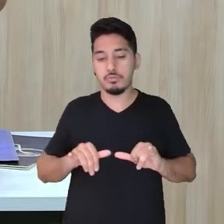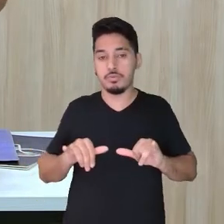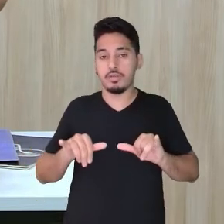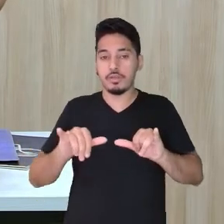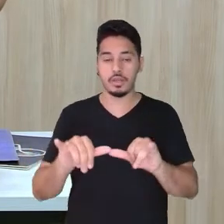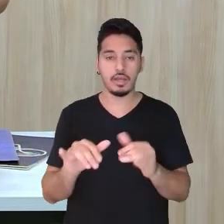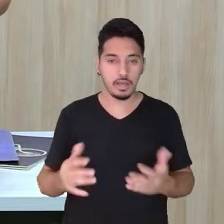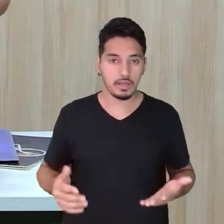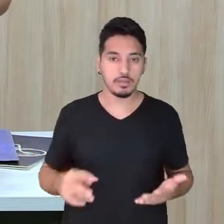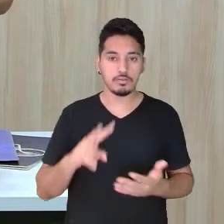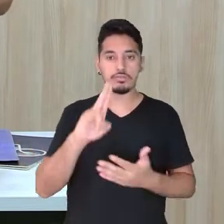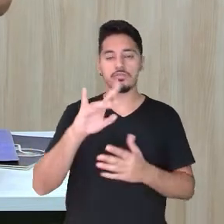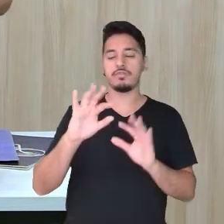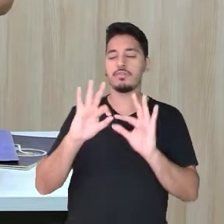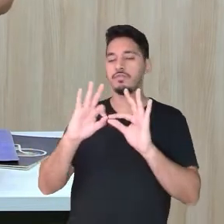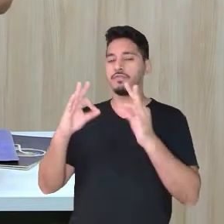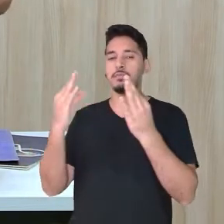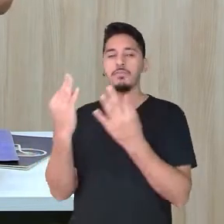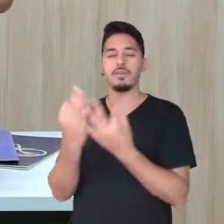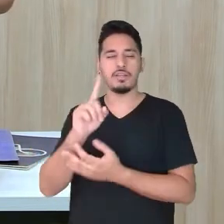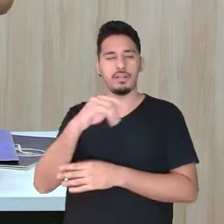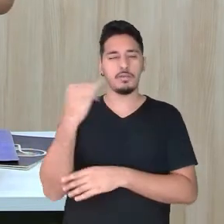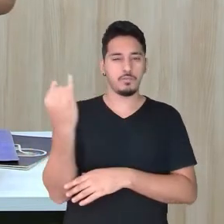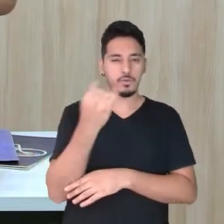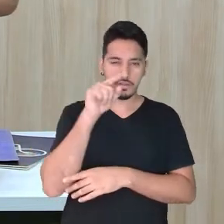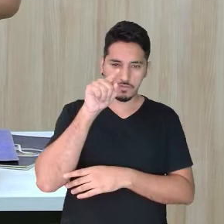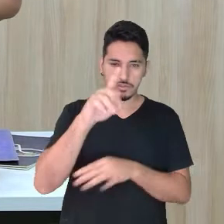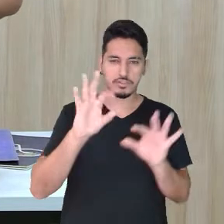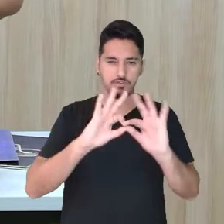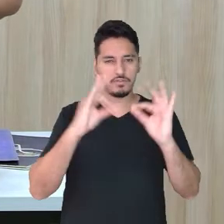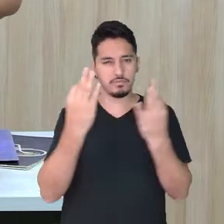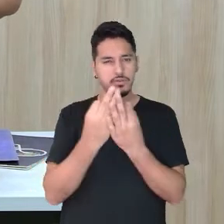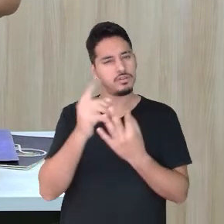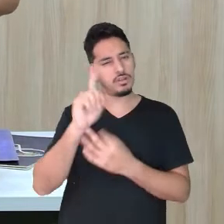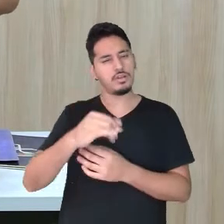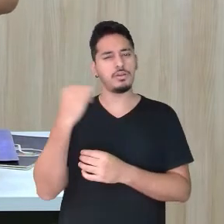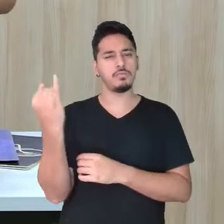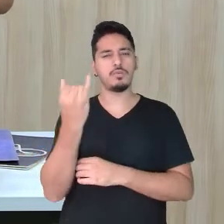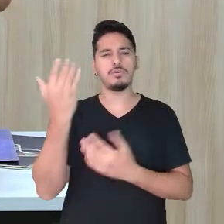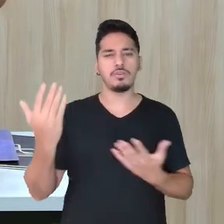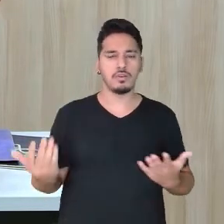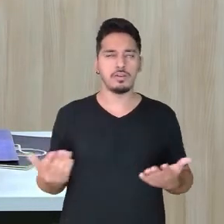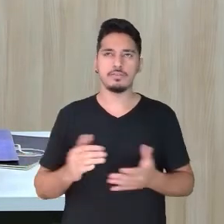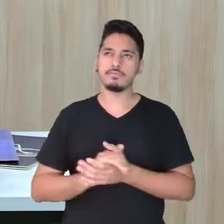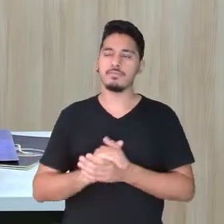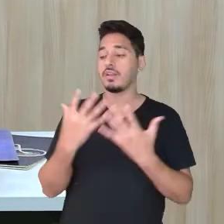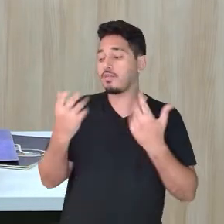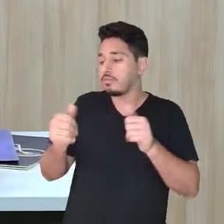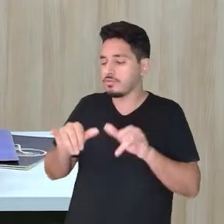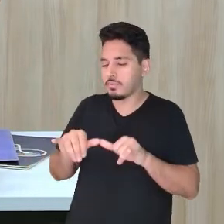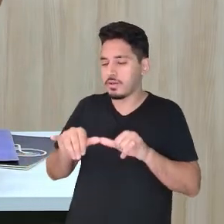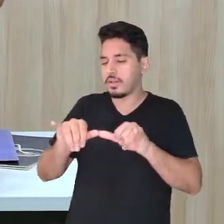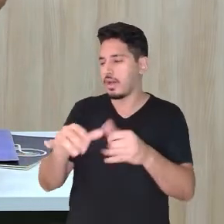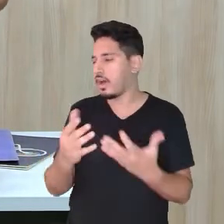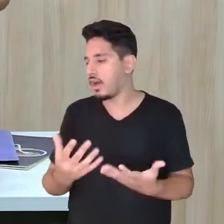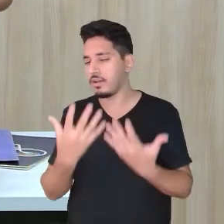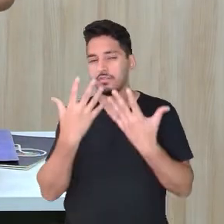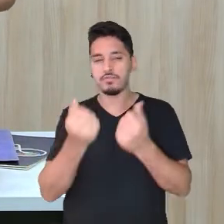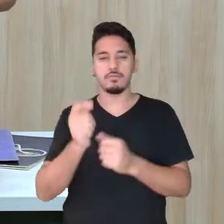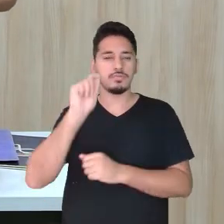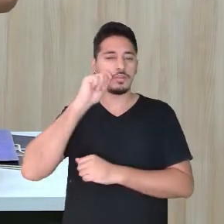supermercado, e aí você, família, é importante a sua participação nesse momento. Vamos ao mercado, vamos à